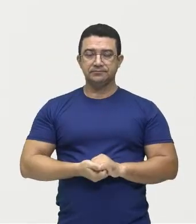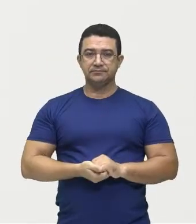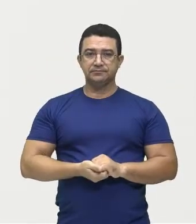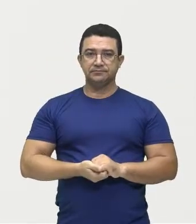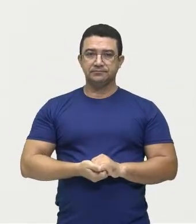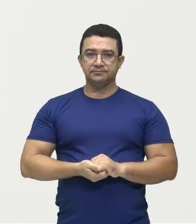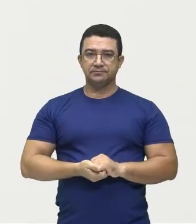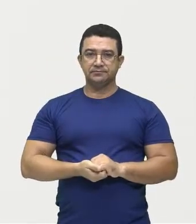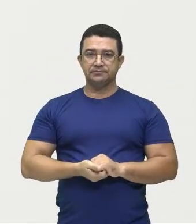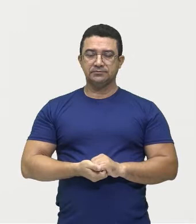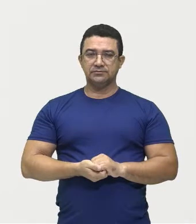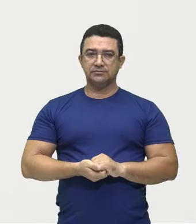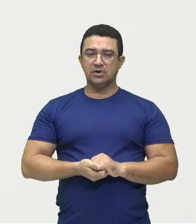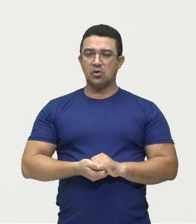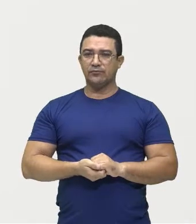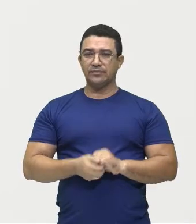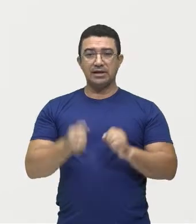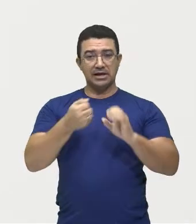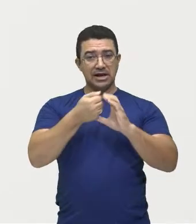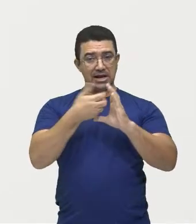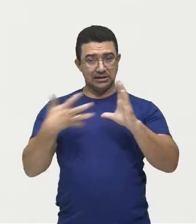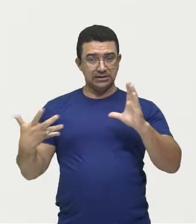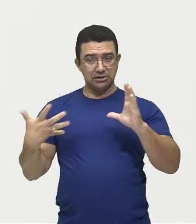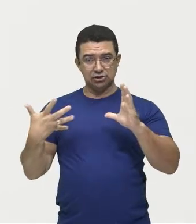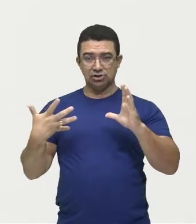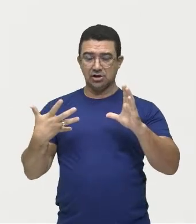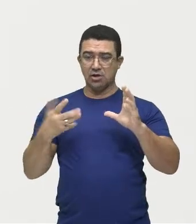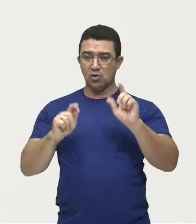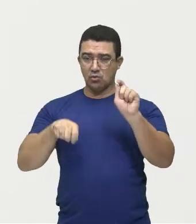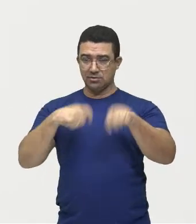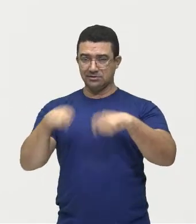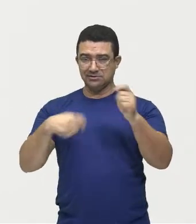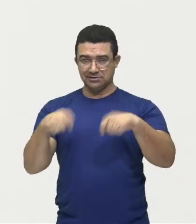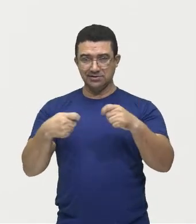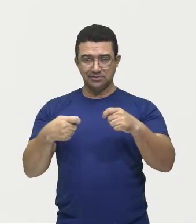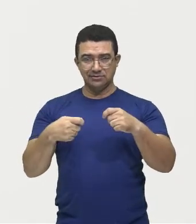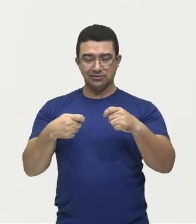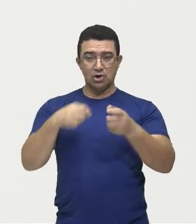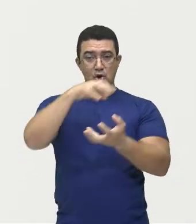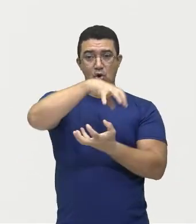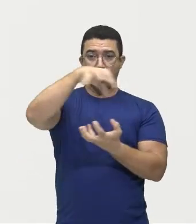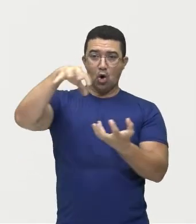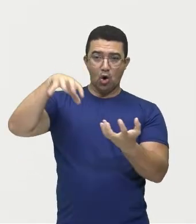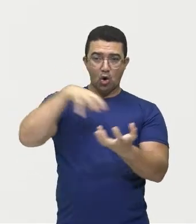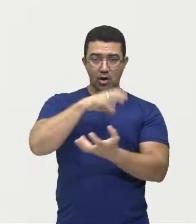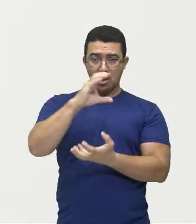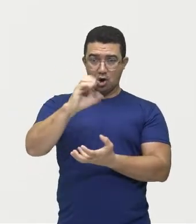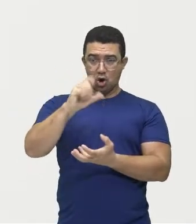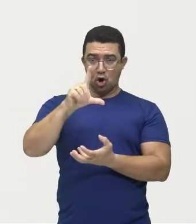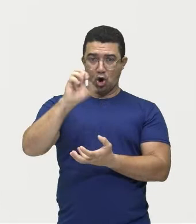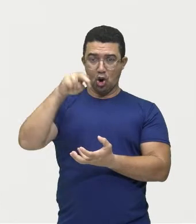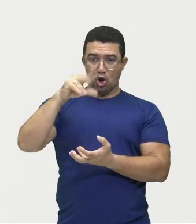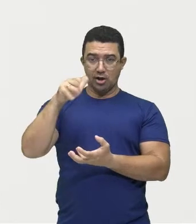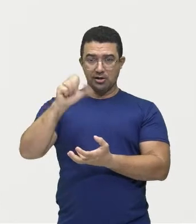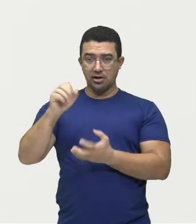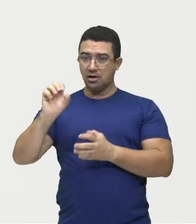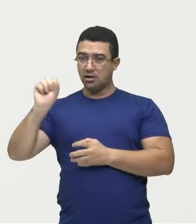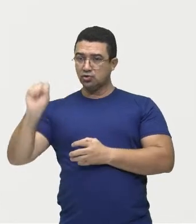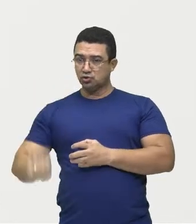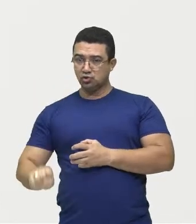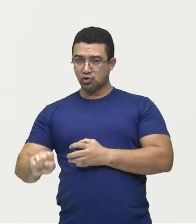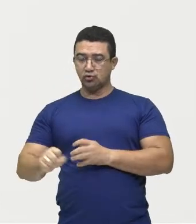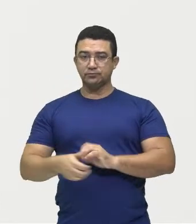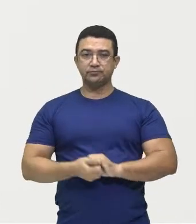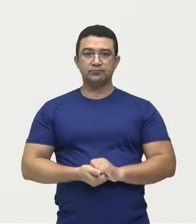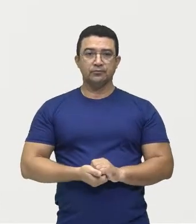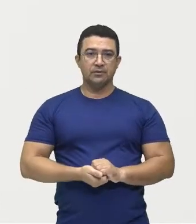fundamentais dos estados do Sul era a chamada economia de plantation, a agricultura voltada à exportação.